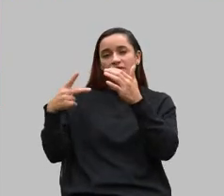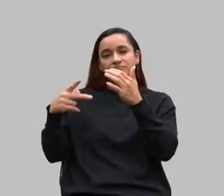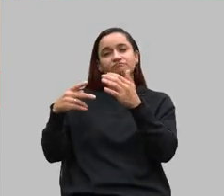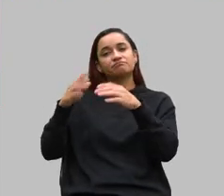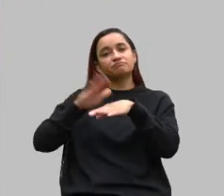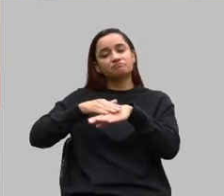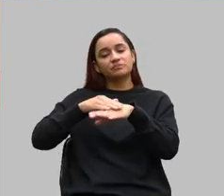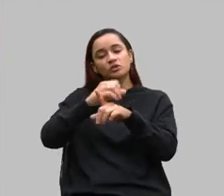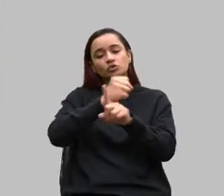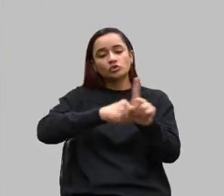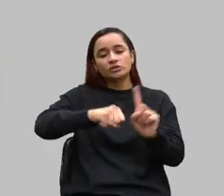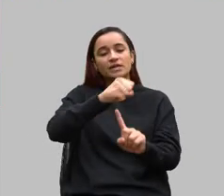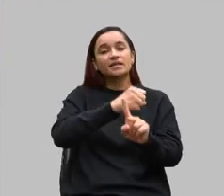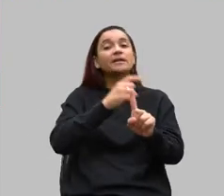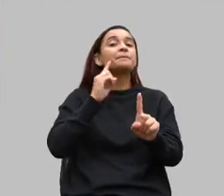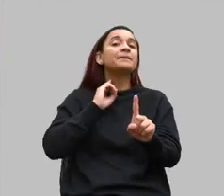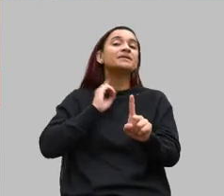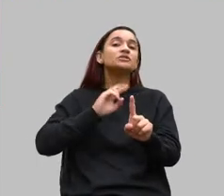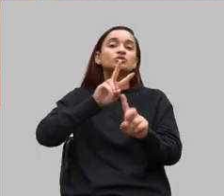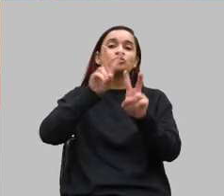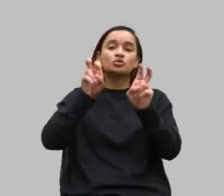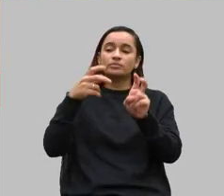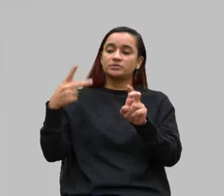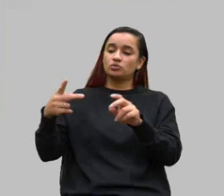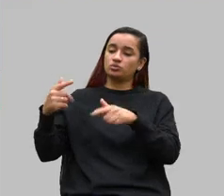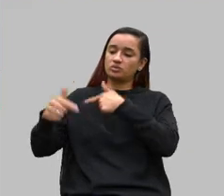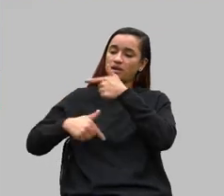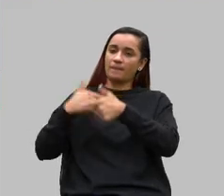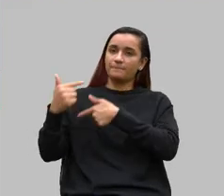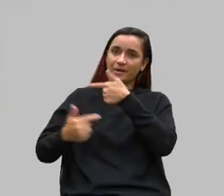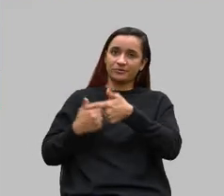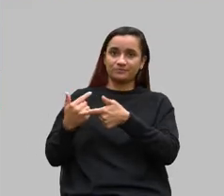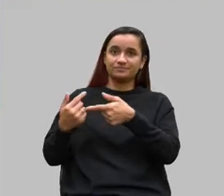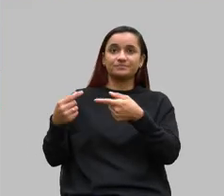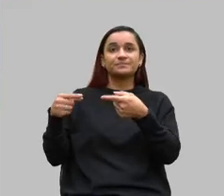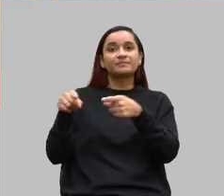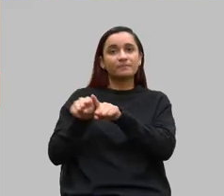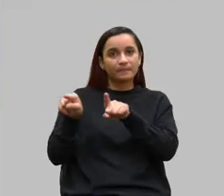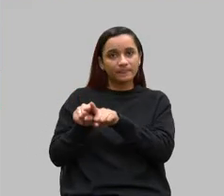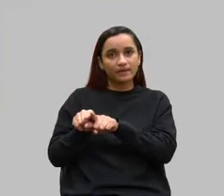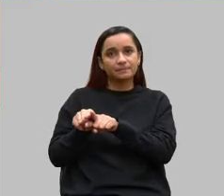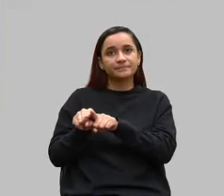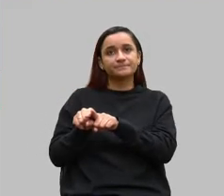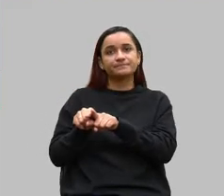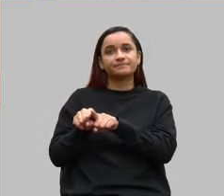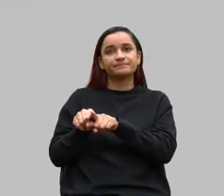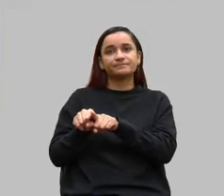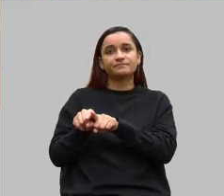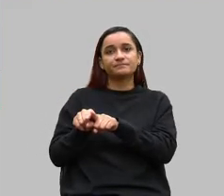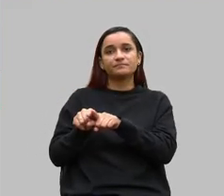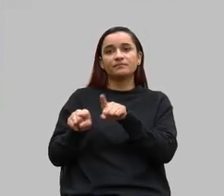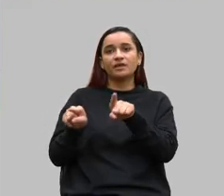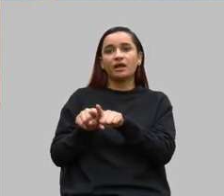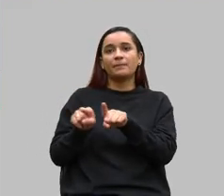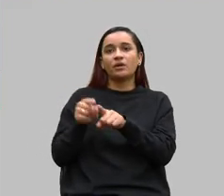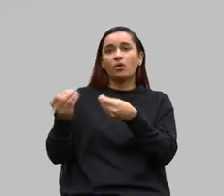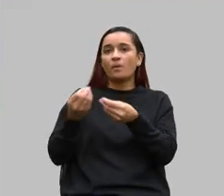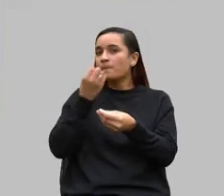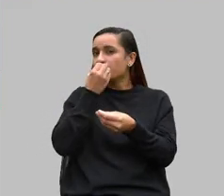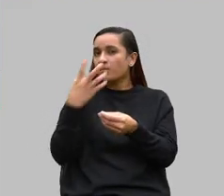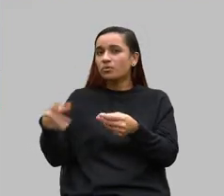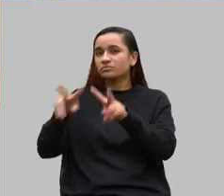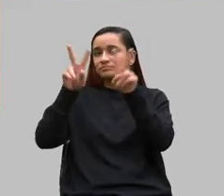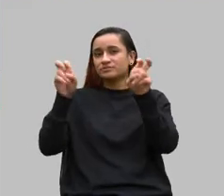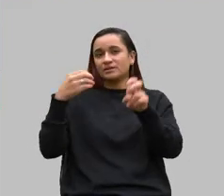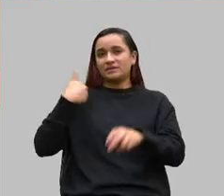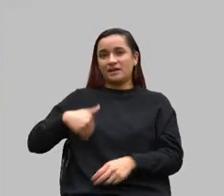mineira em relação a seu papel nessa Sem falar na questão do do da Bela passagem pelo Galo né